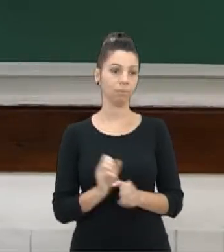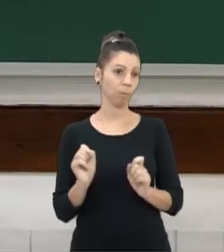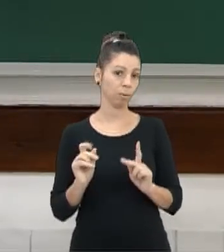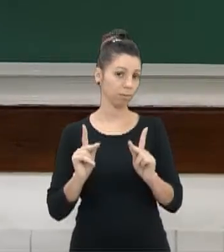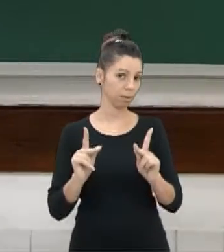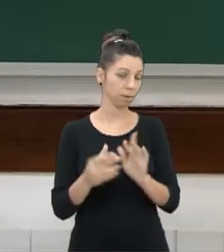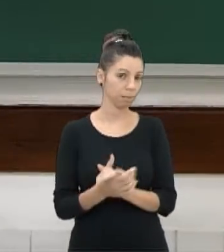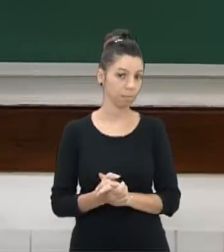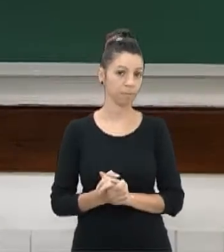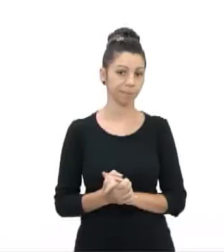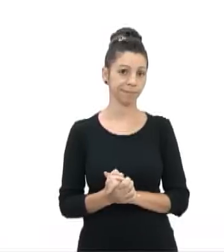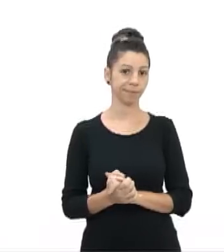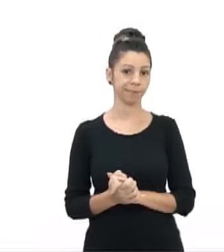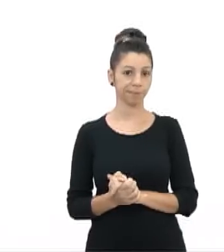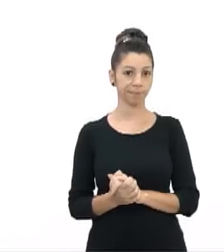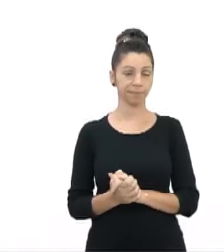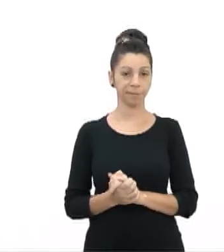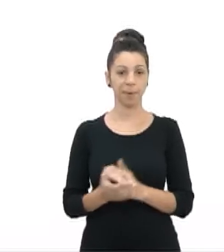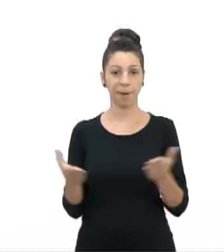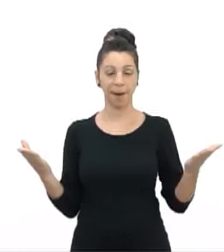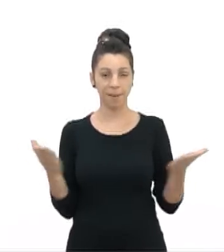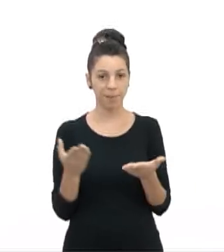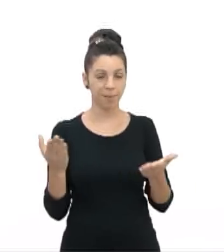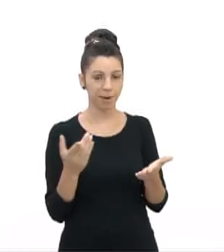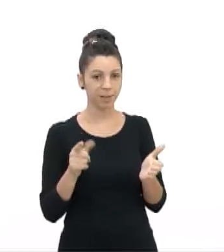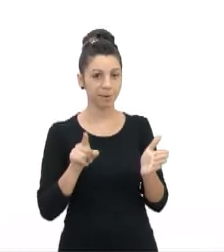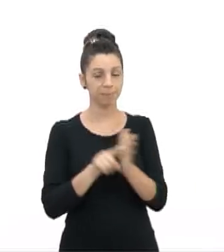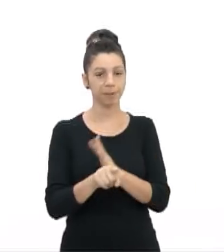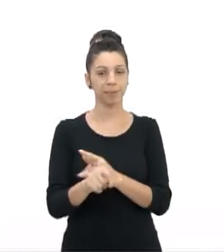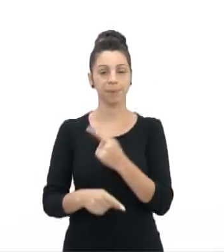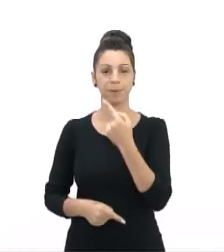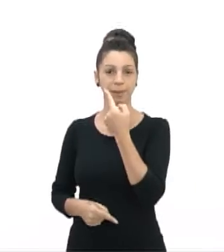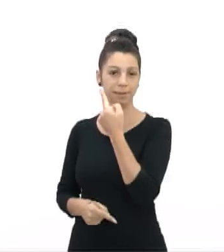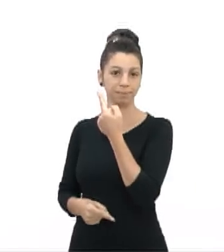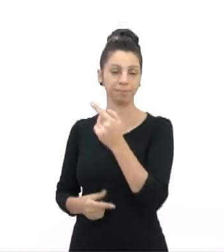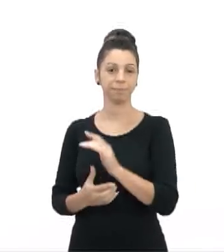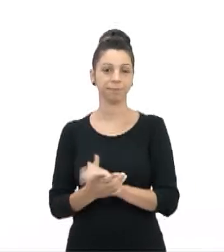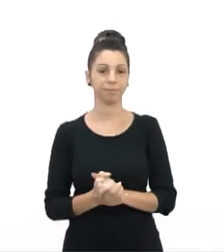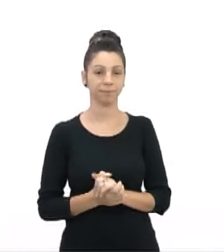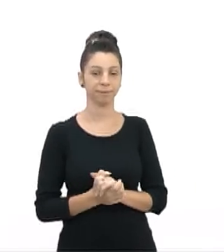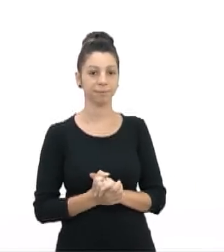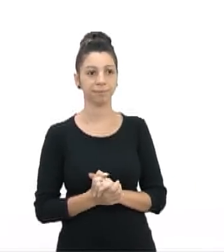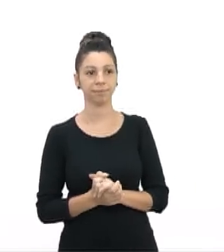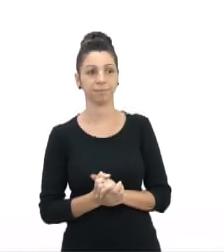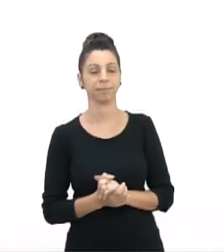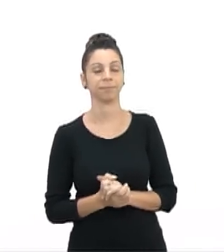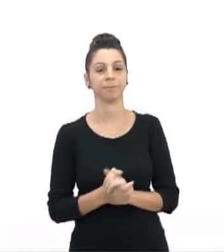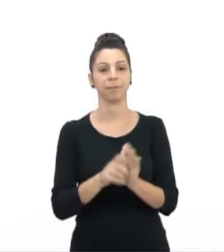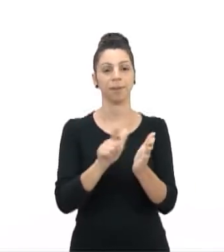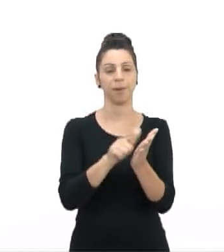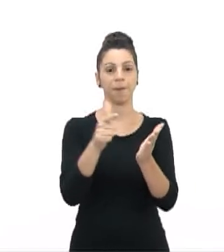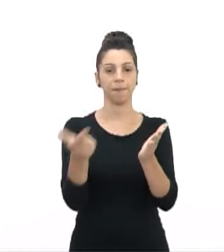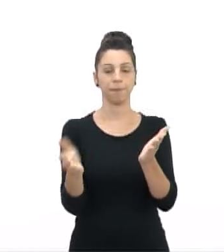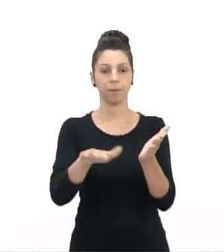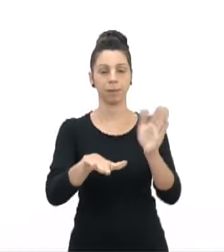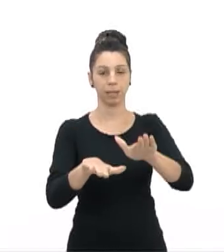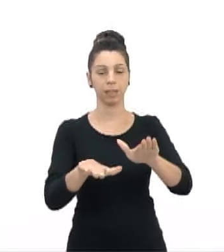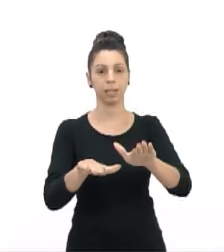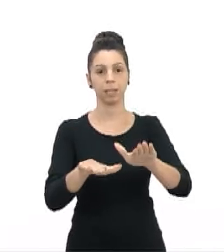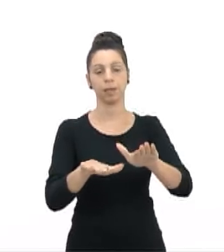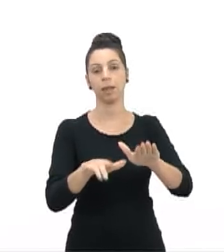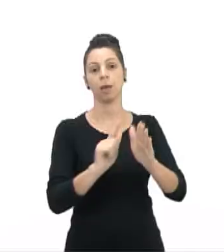Ok? Então, aqui vamos para um quiz para continuar a nossa discussão. O folder é gênero textual que apresenta estrutura